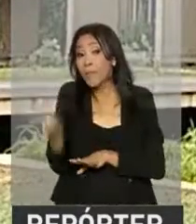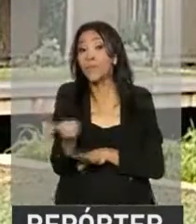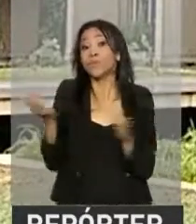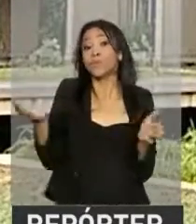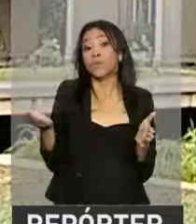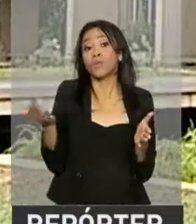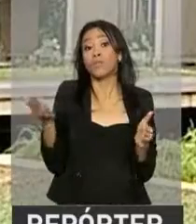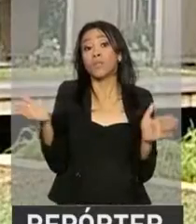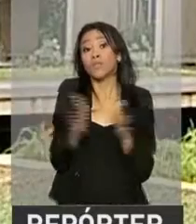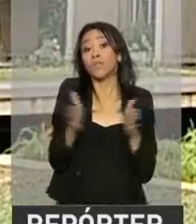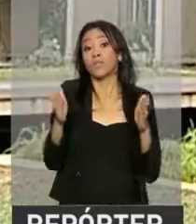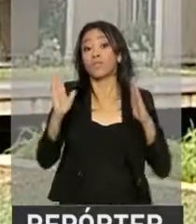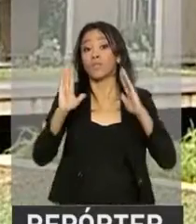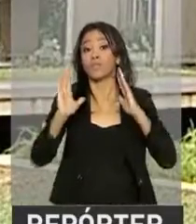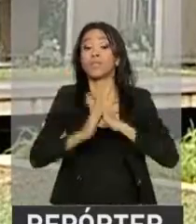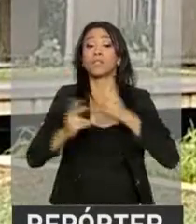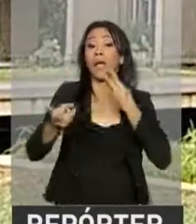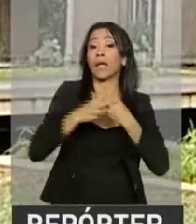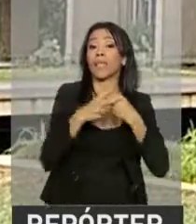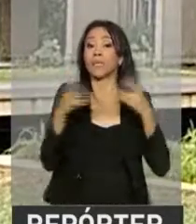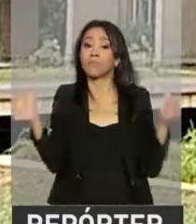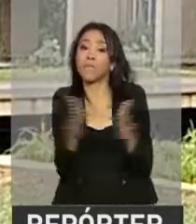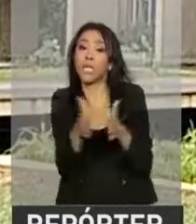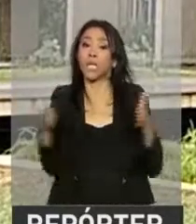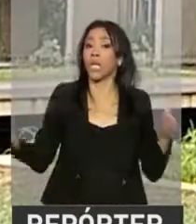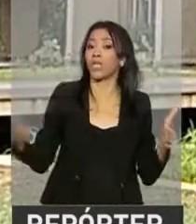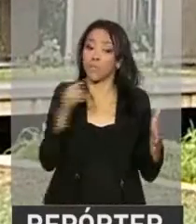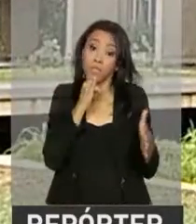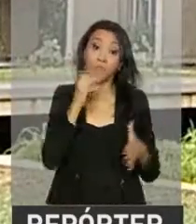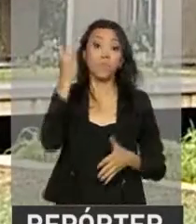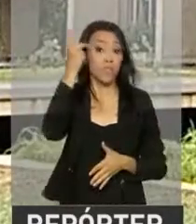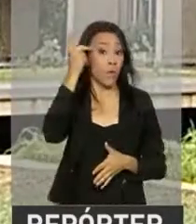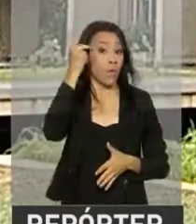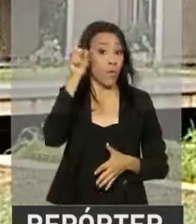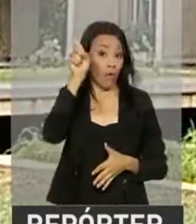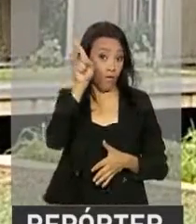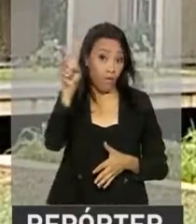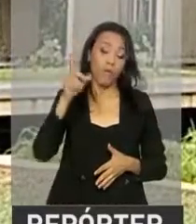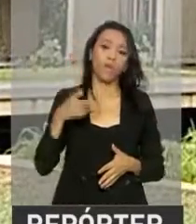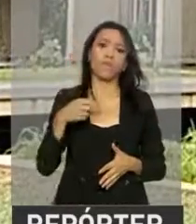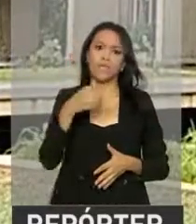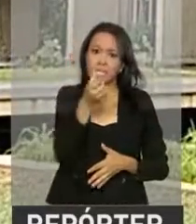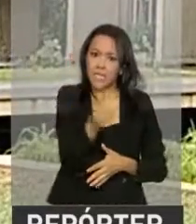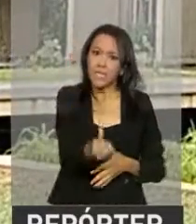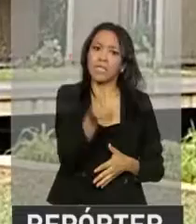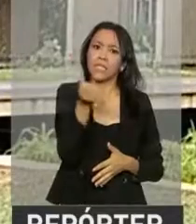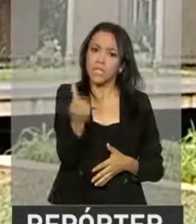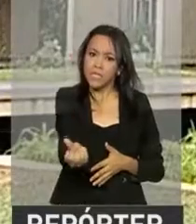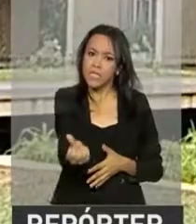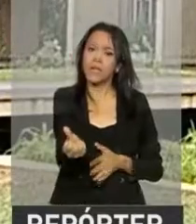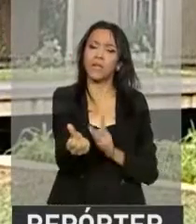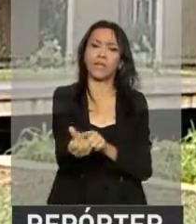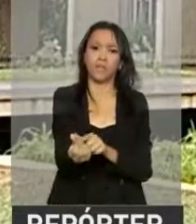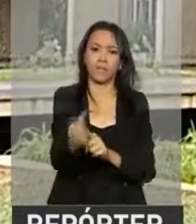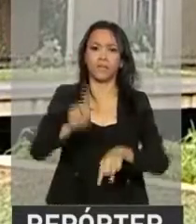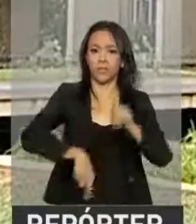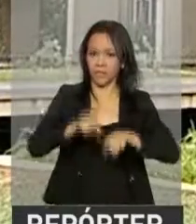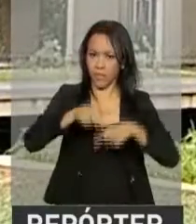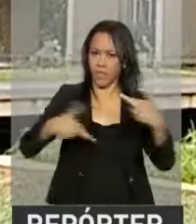do sistema penitenciário de cada um. São Paulo, por exemplo, vai receber 66 aparelhos de